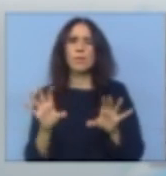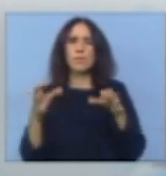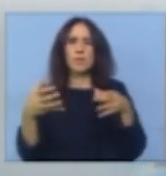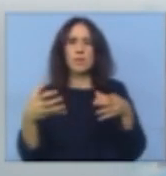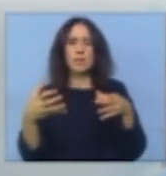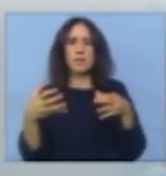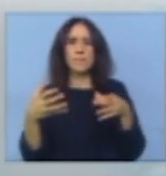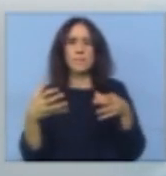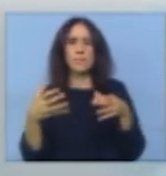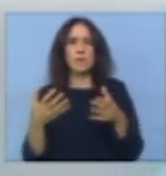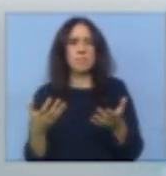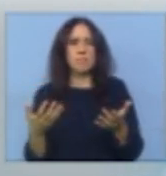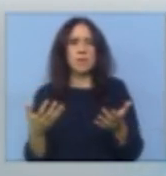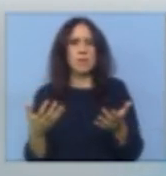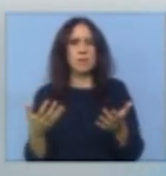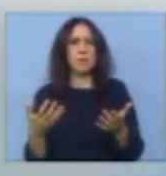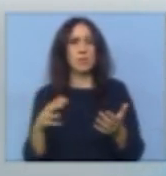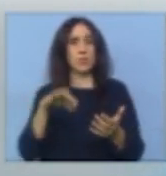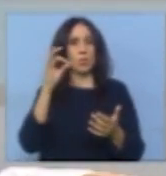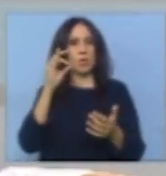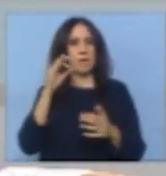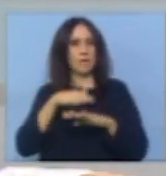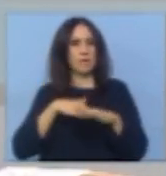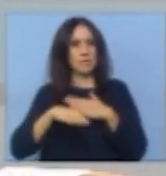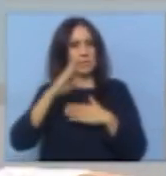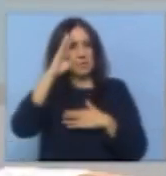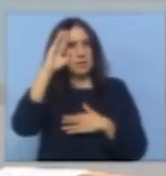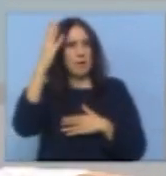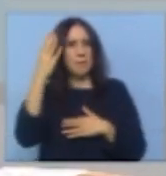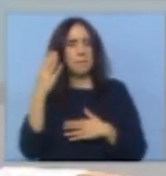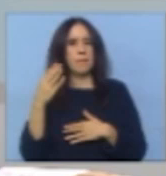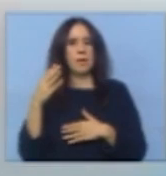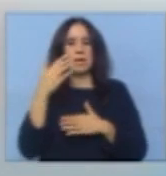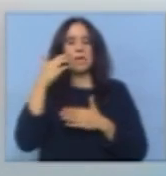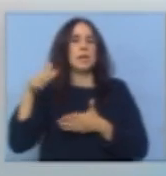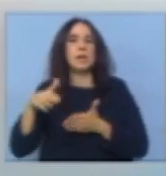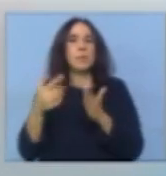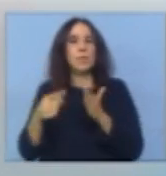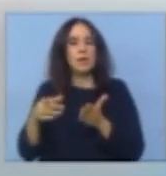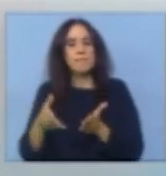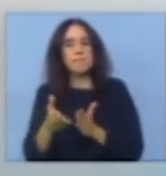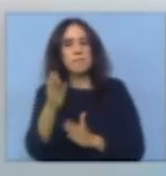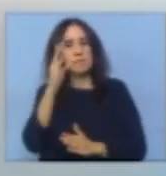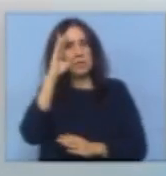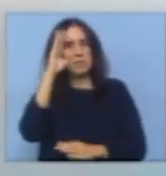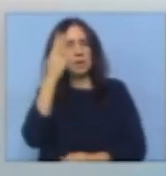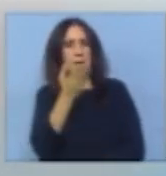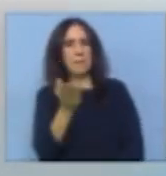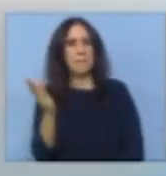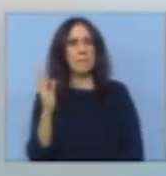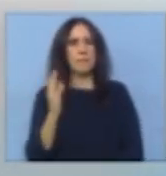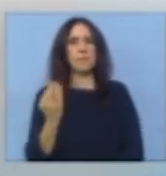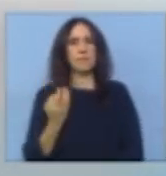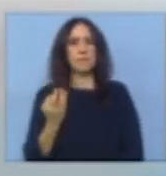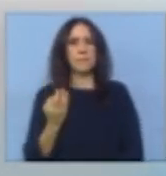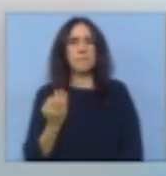que sabe fazer escolhas, que sabe o caminho que tem a trilhar e é algo que